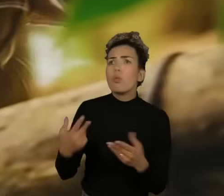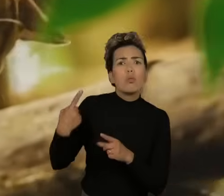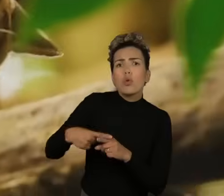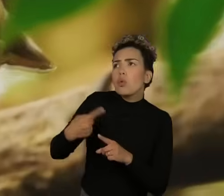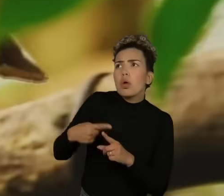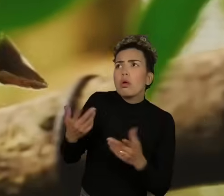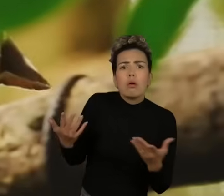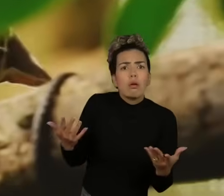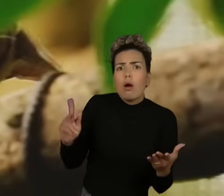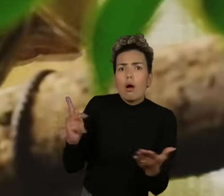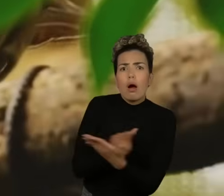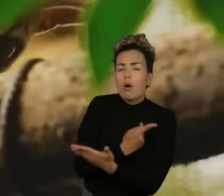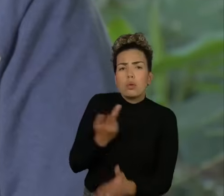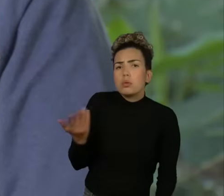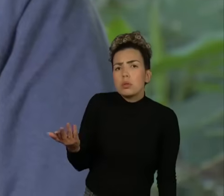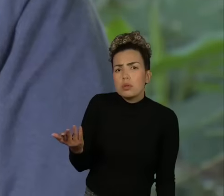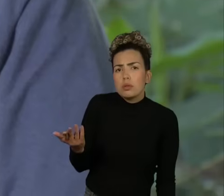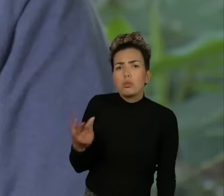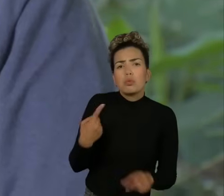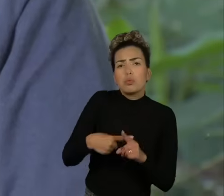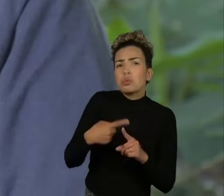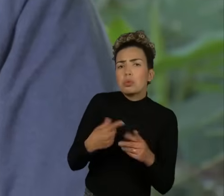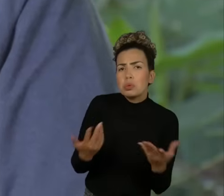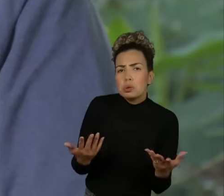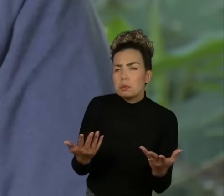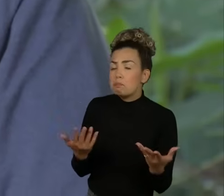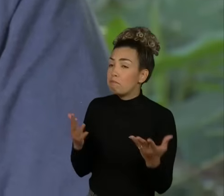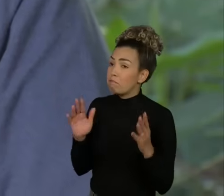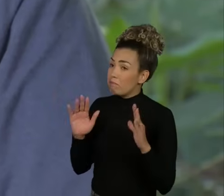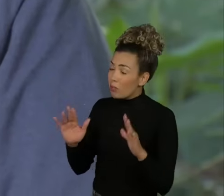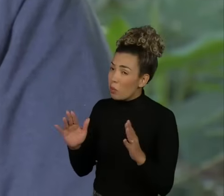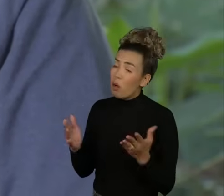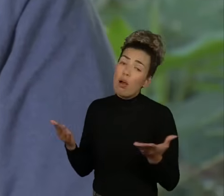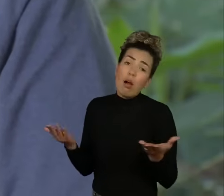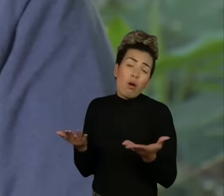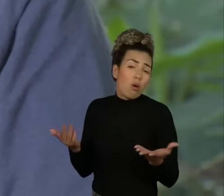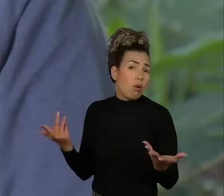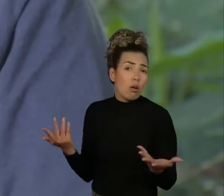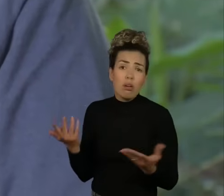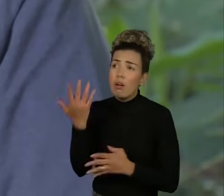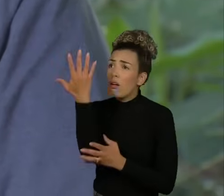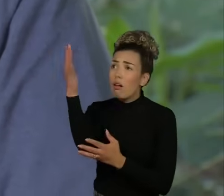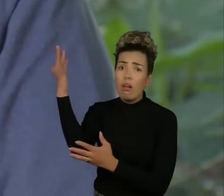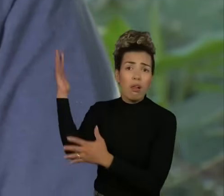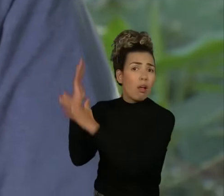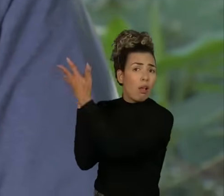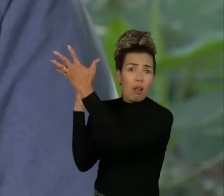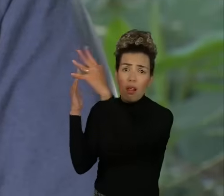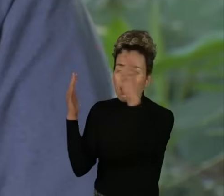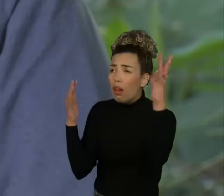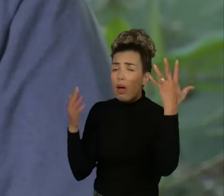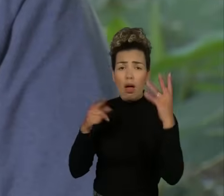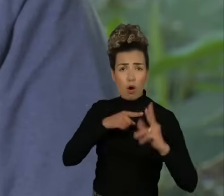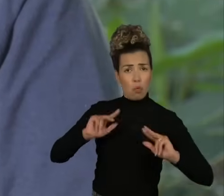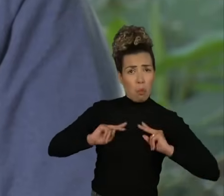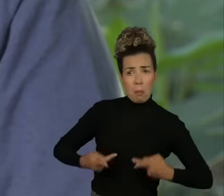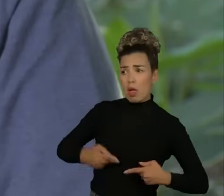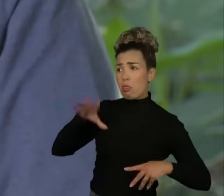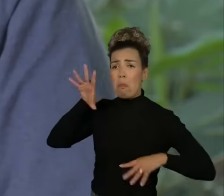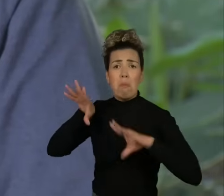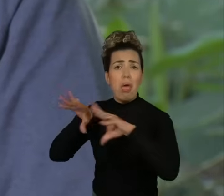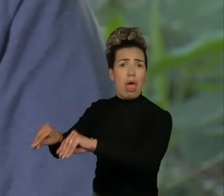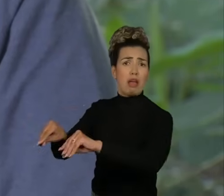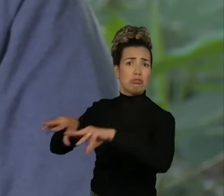acontecendo. Nós estamos fragmentando demais as áreas